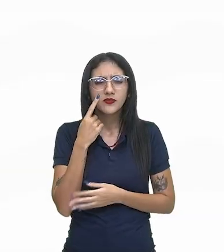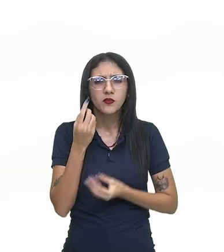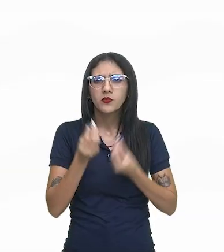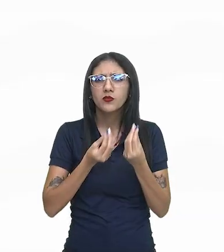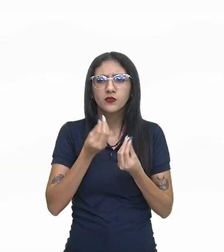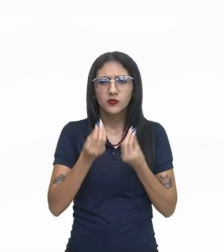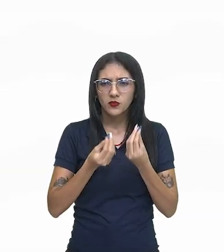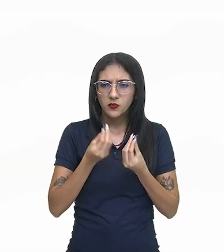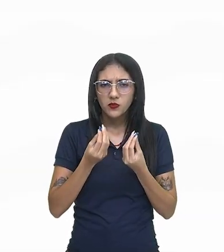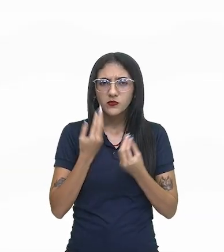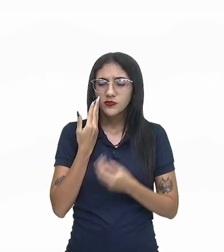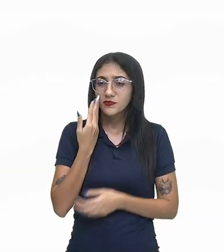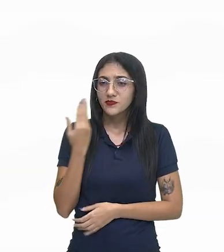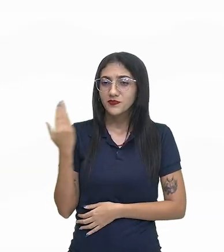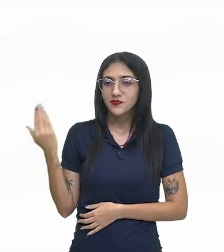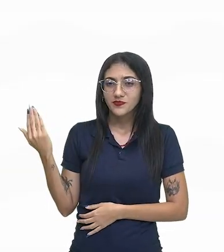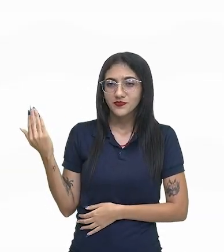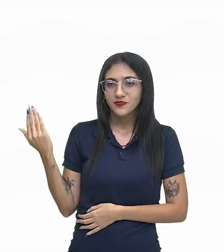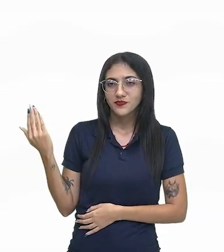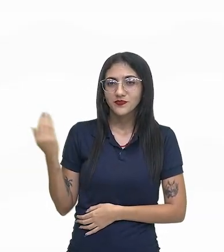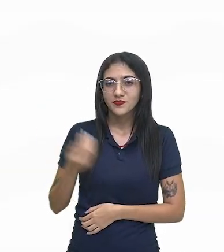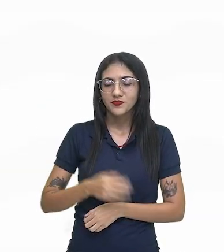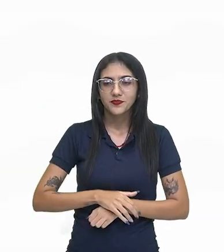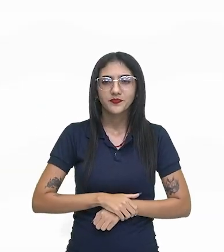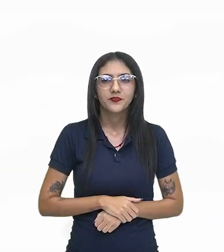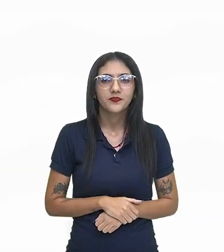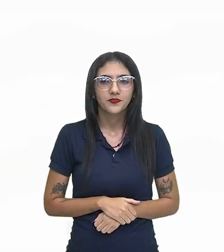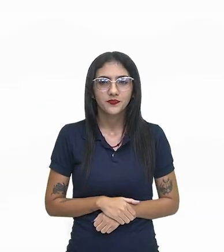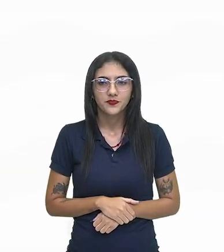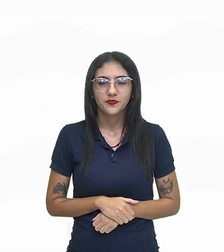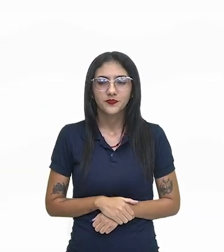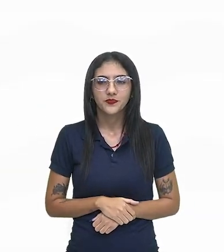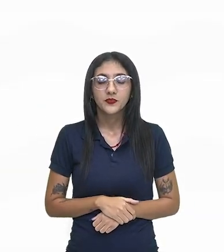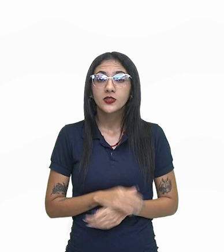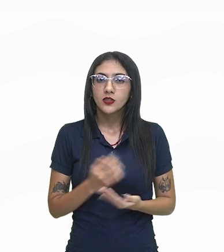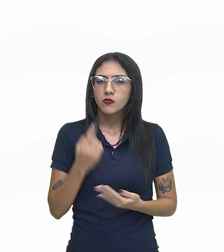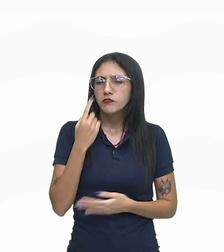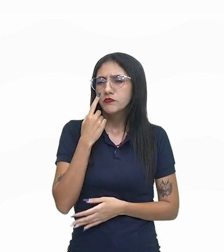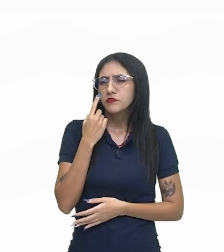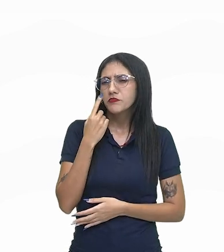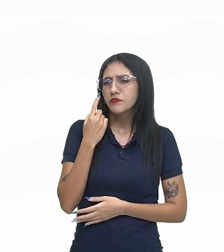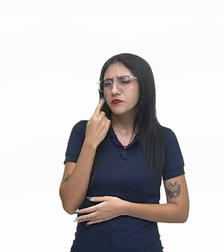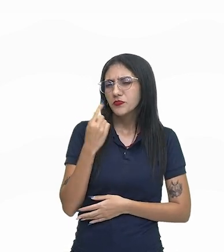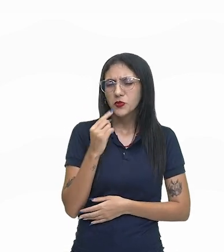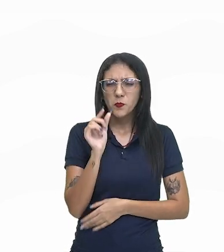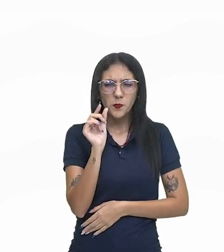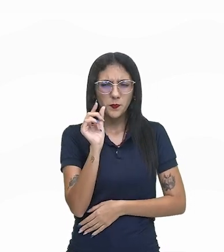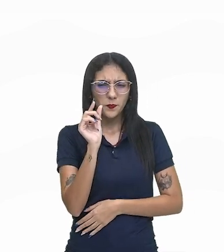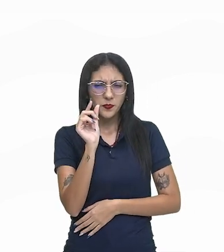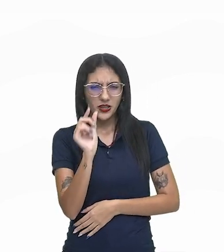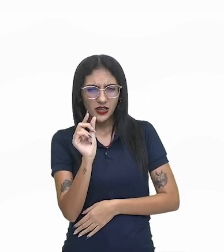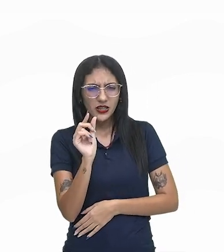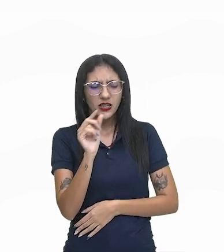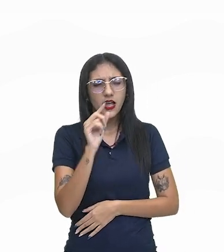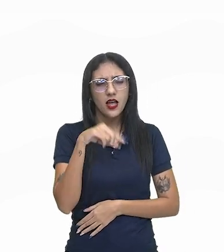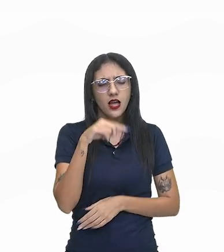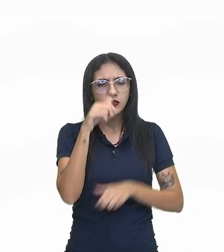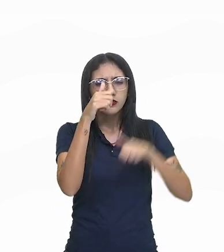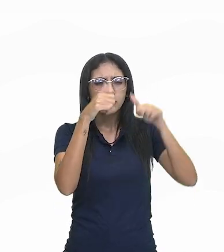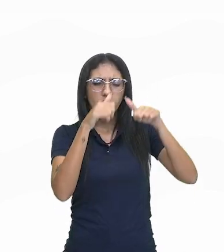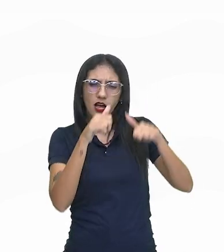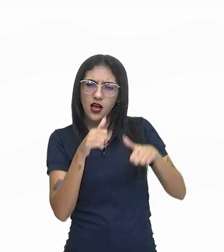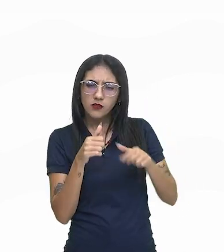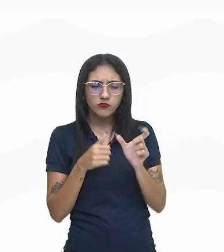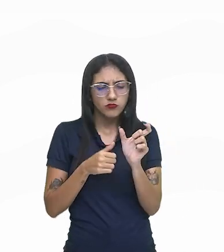dessa clorofila que eu estou falando para vocês. Então, se a gente pegar um pedacinho do tecido vegetal e preparar